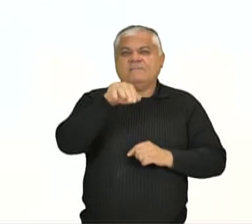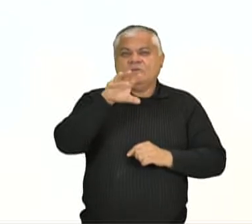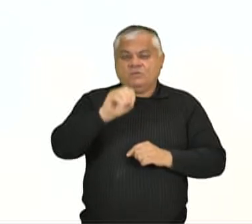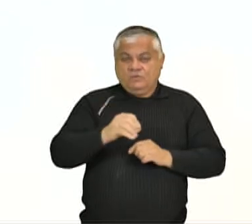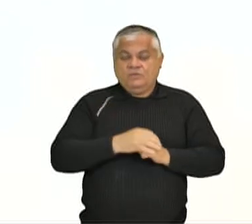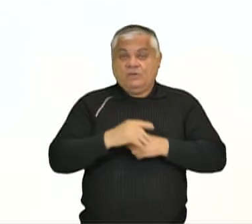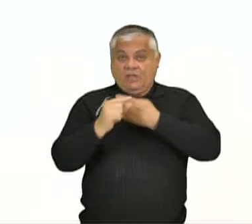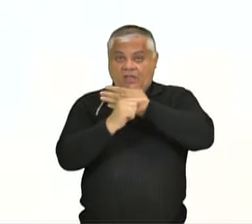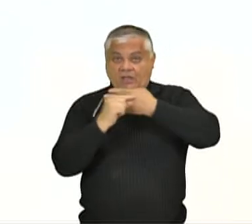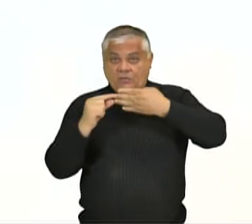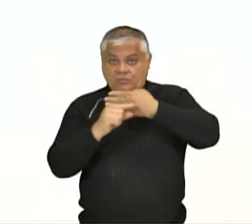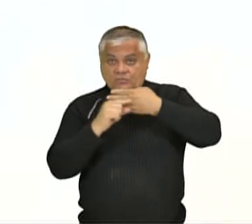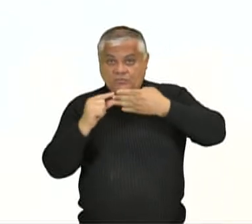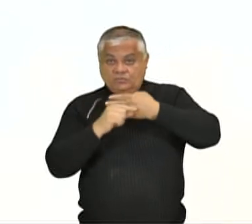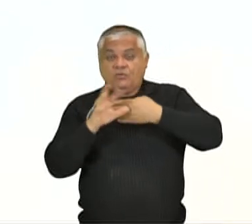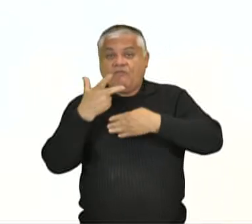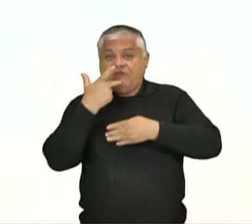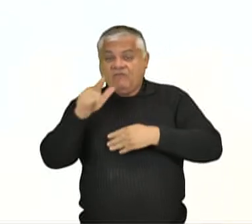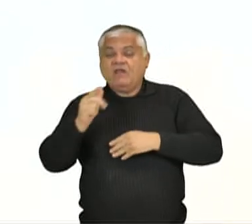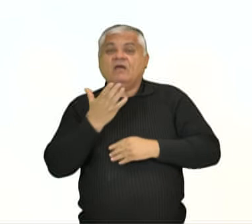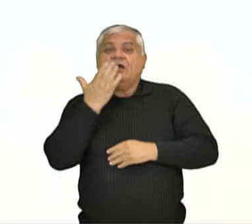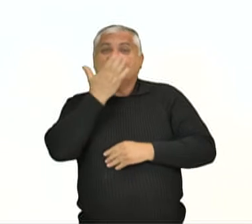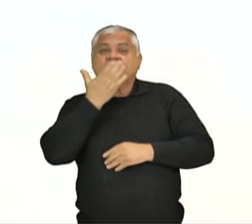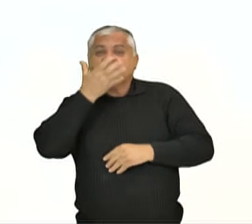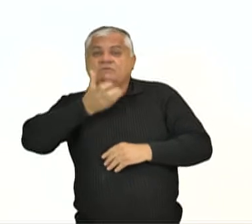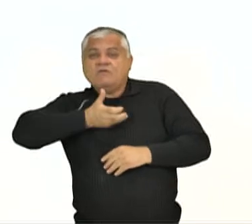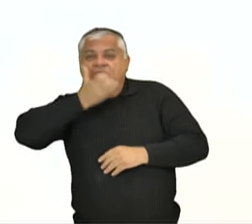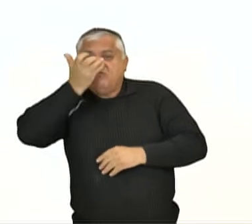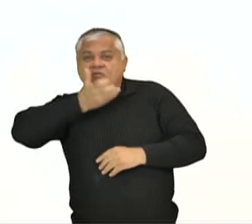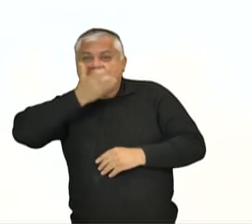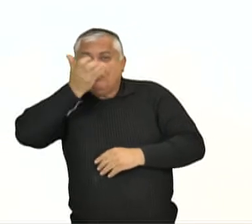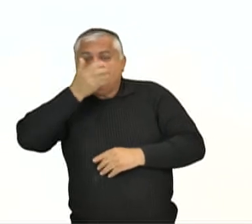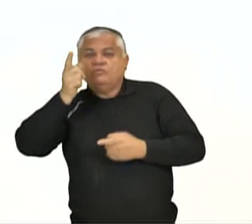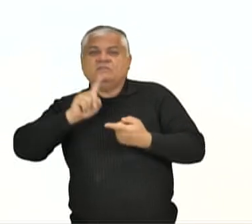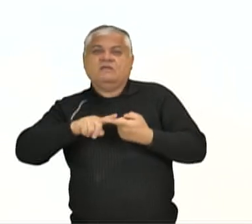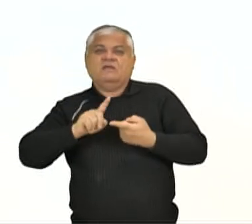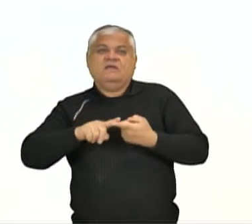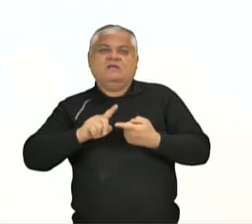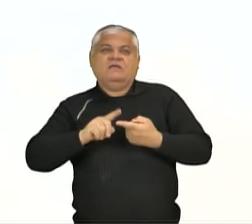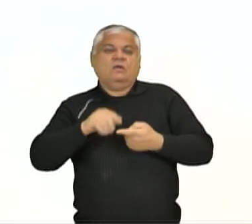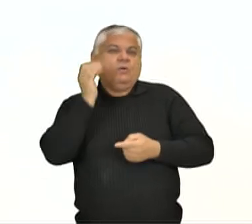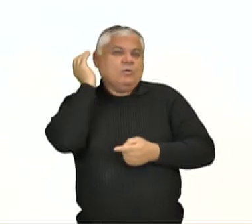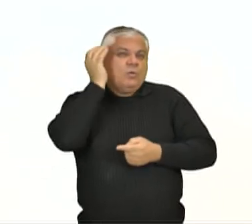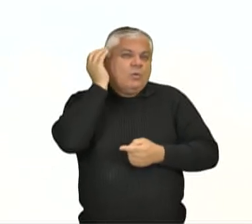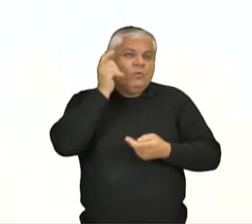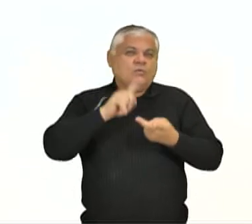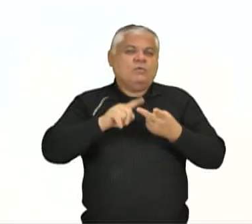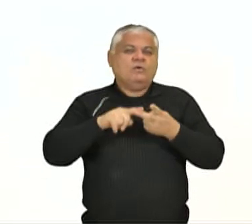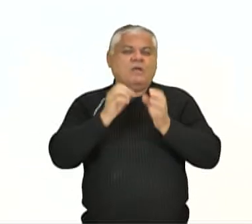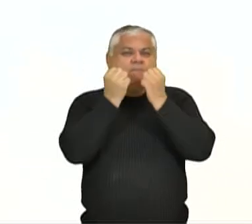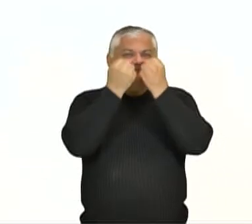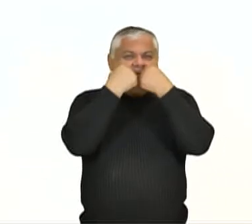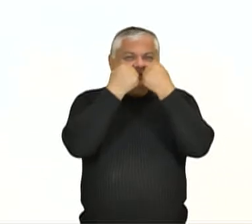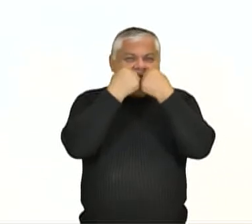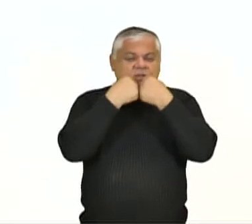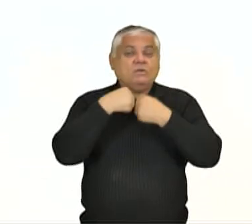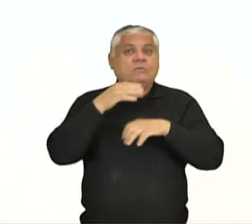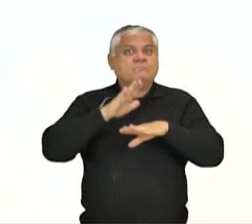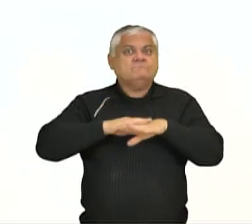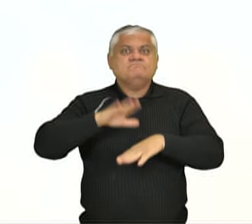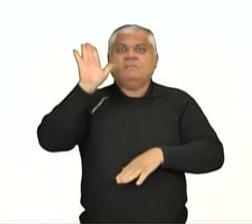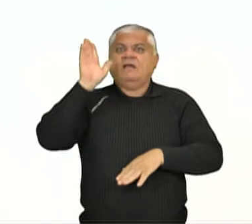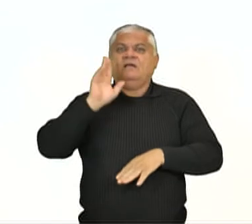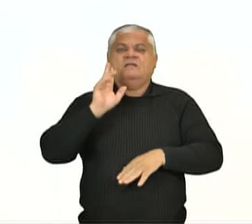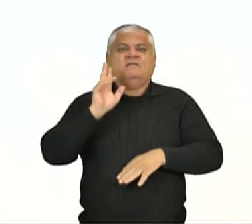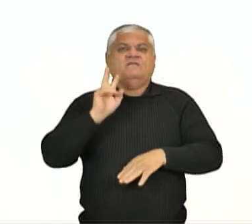que os açúcares de frutose, como o açúcar de coco e de milho, têm alto valor